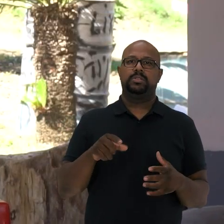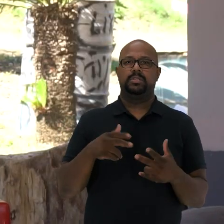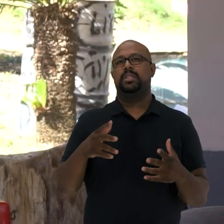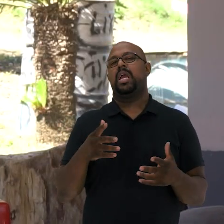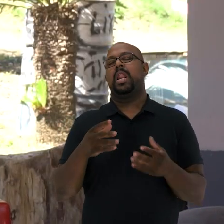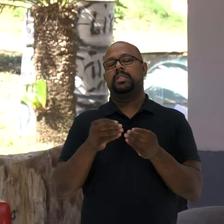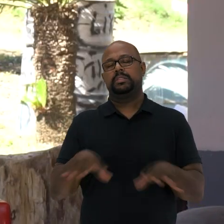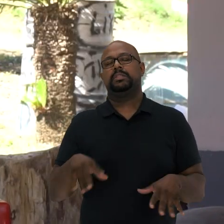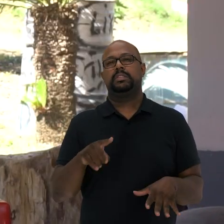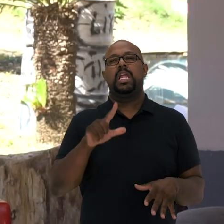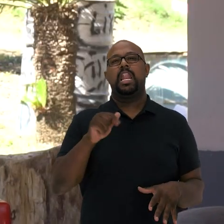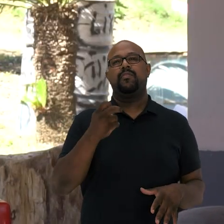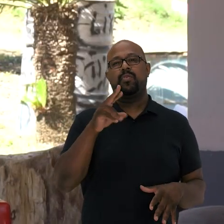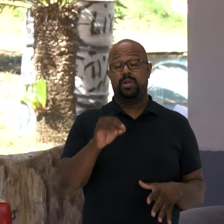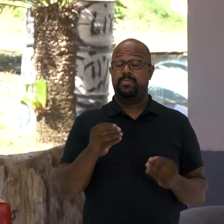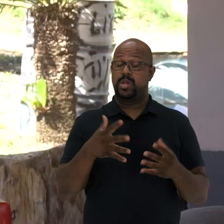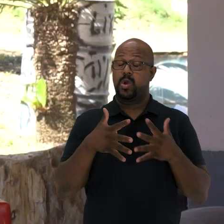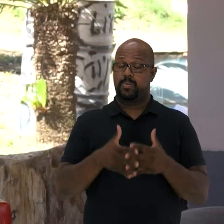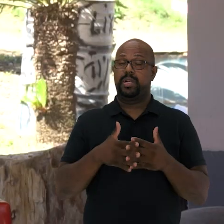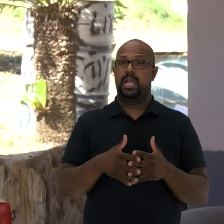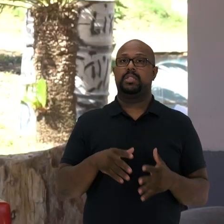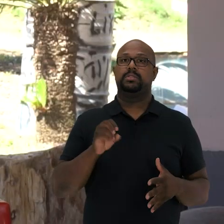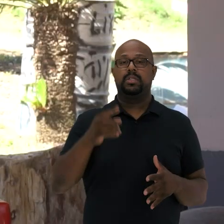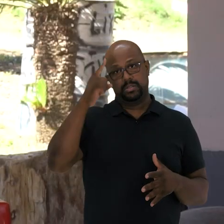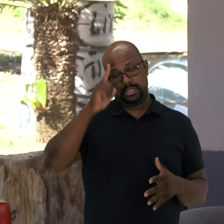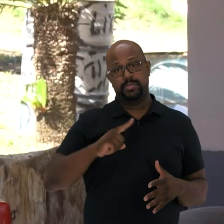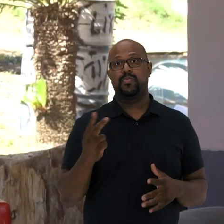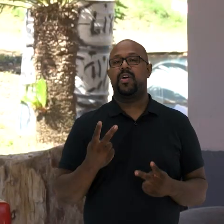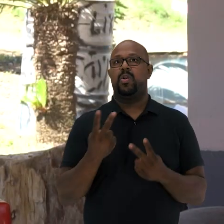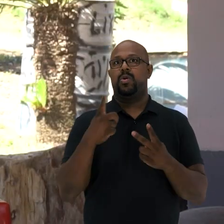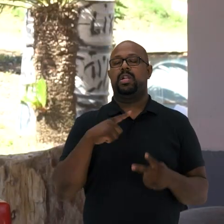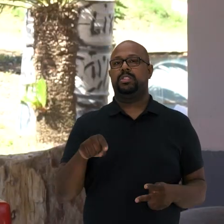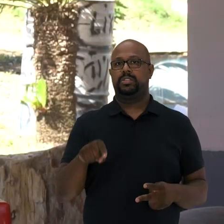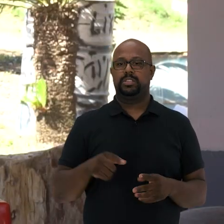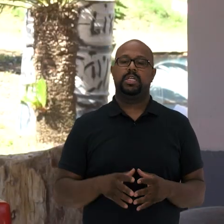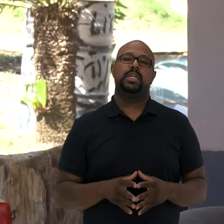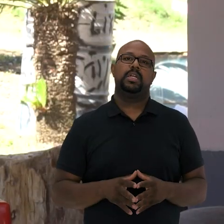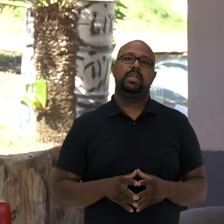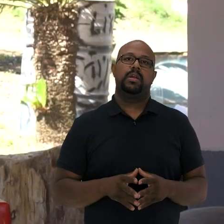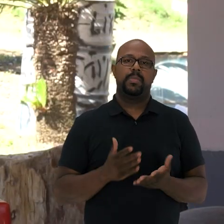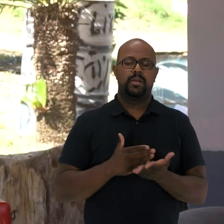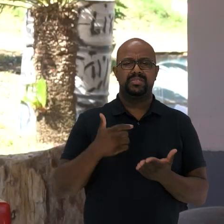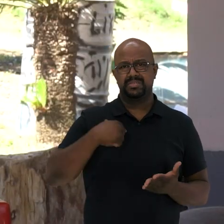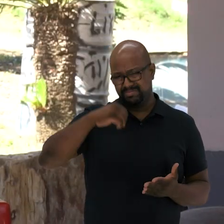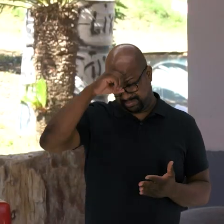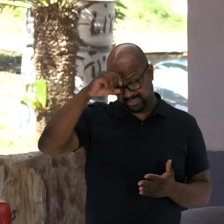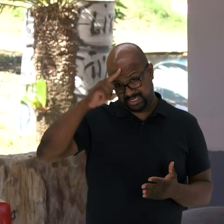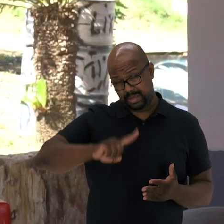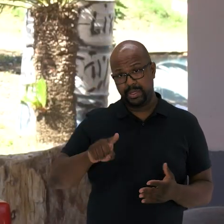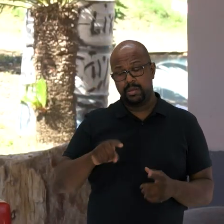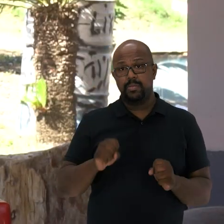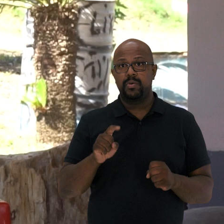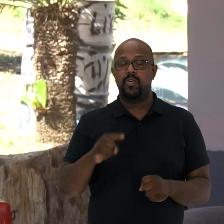quebrava arado nas lavouras, era bem complicado, só que a gente não sabia o valor que ela tem, né? Que ela tinha, para começo a gente nem